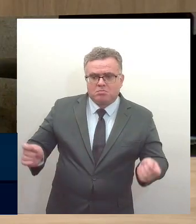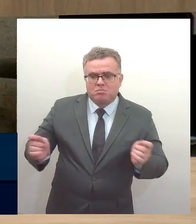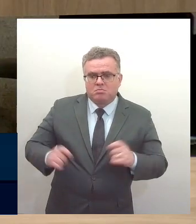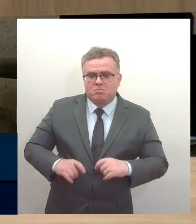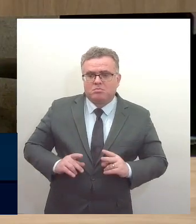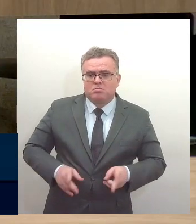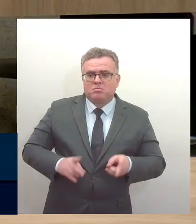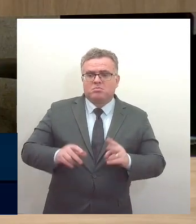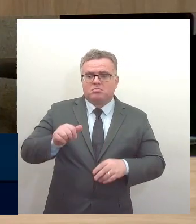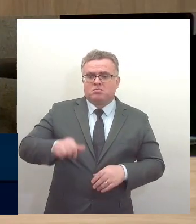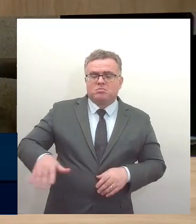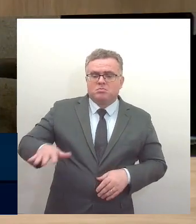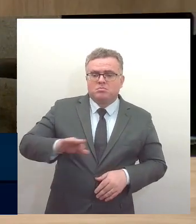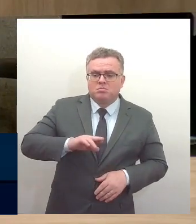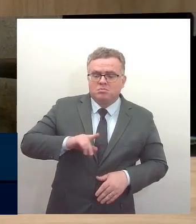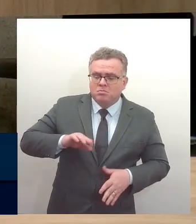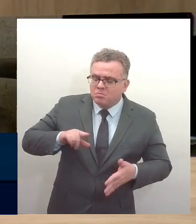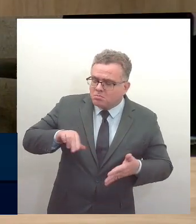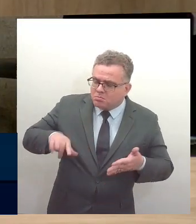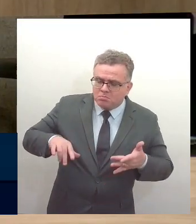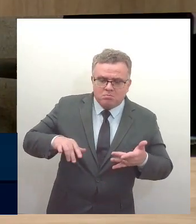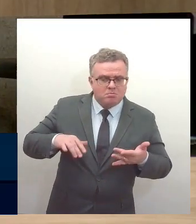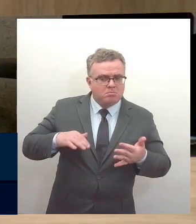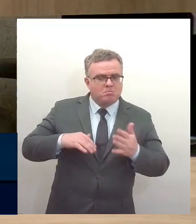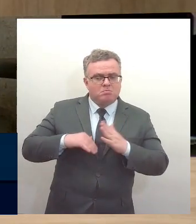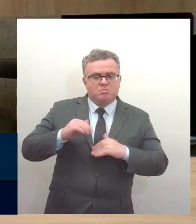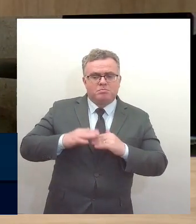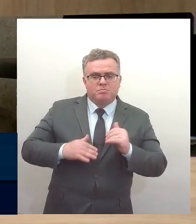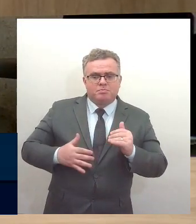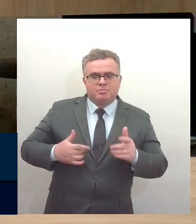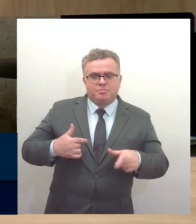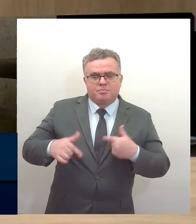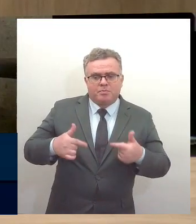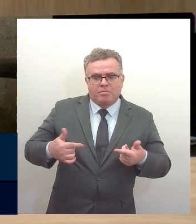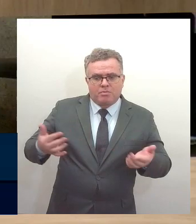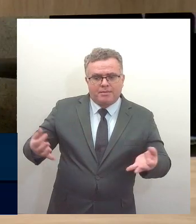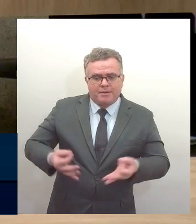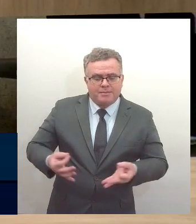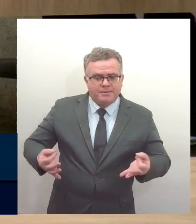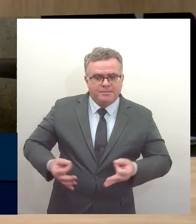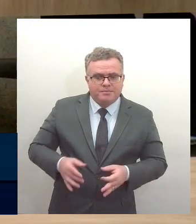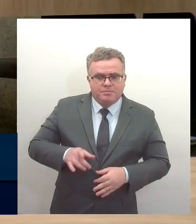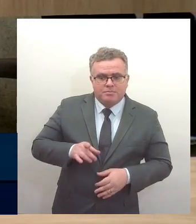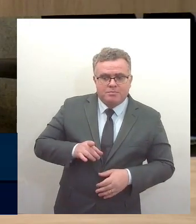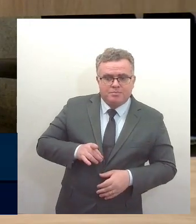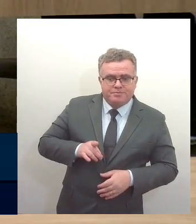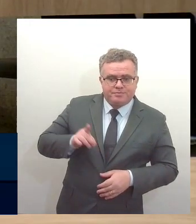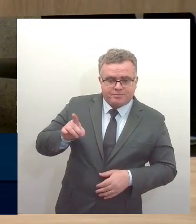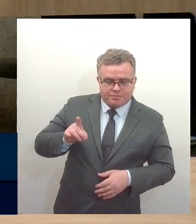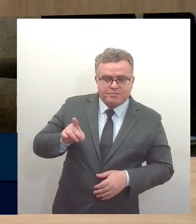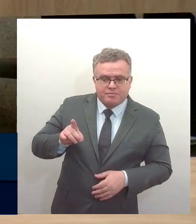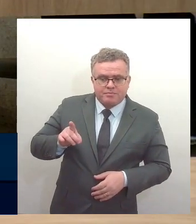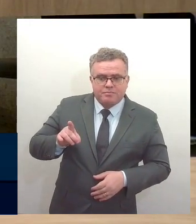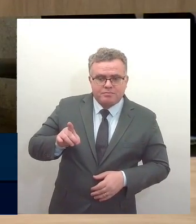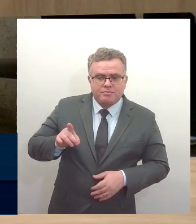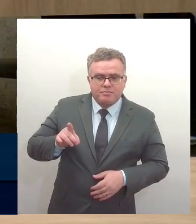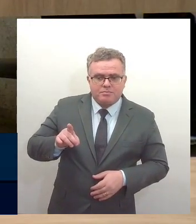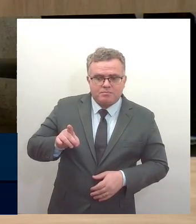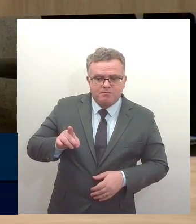trabalho belíssimo feito naquela cidade. A gente vê